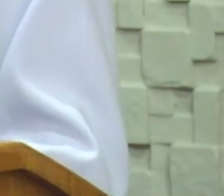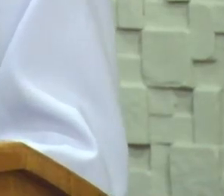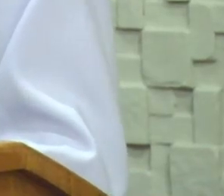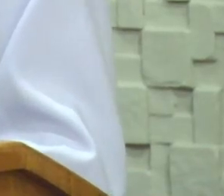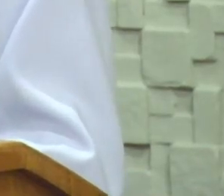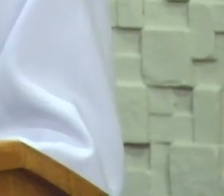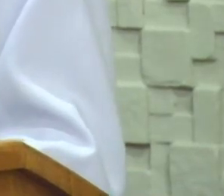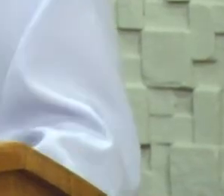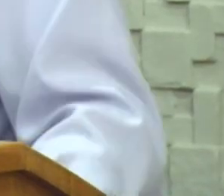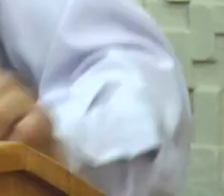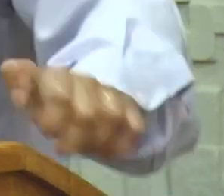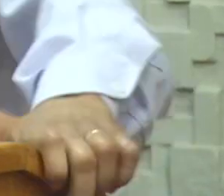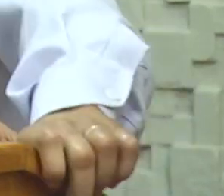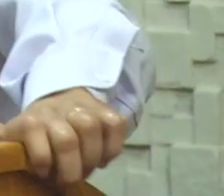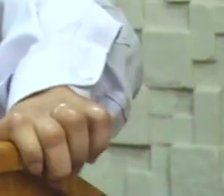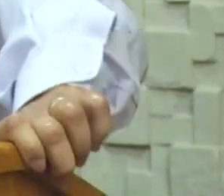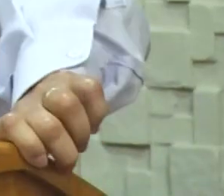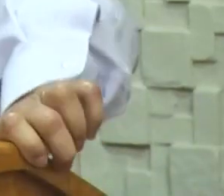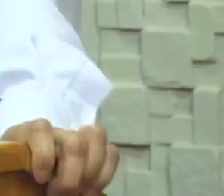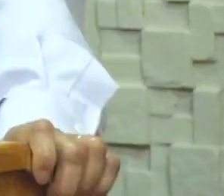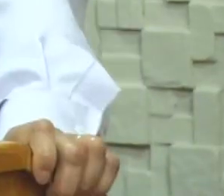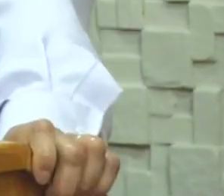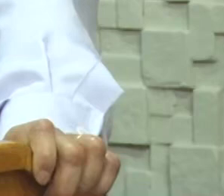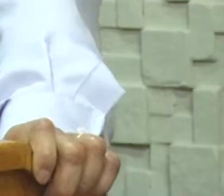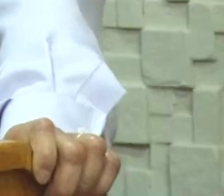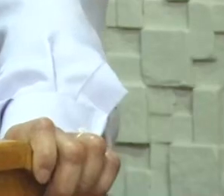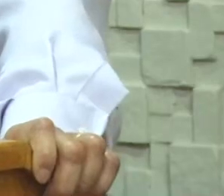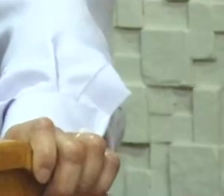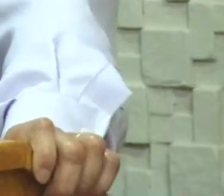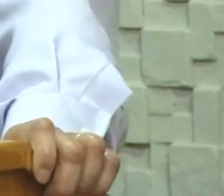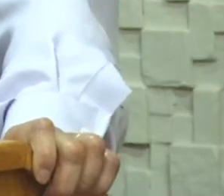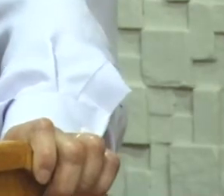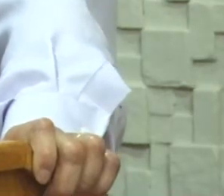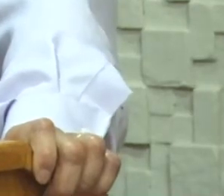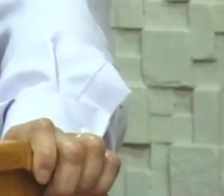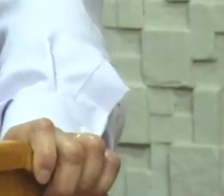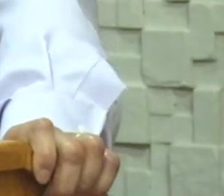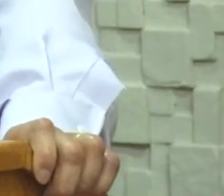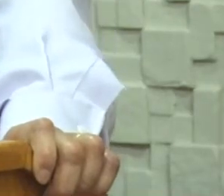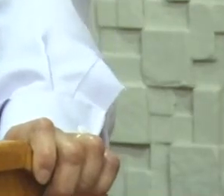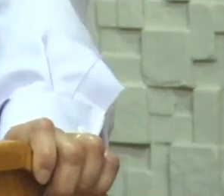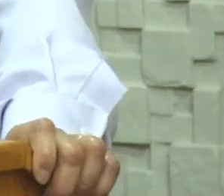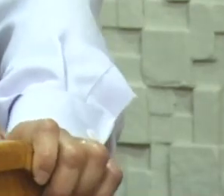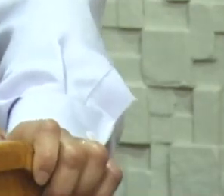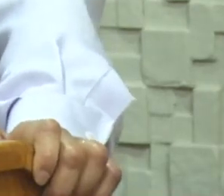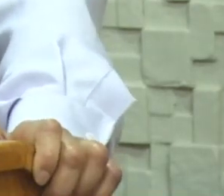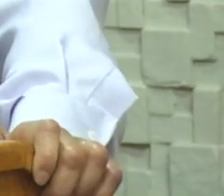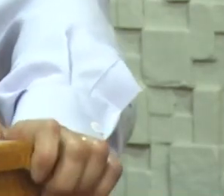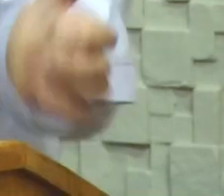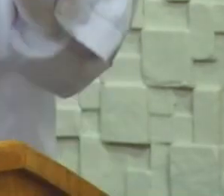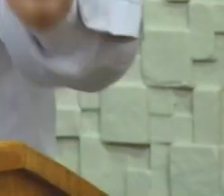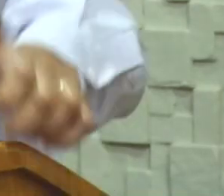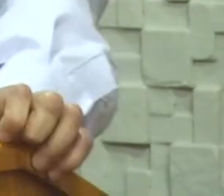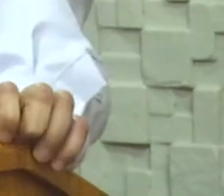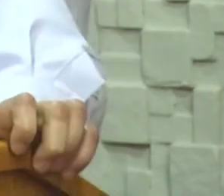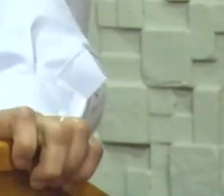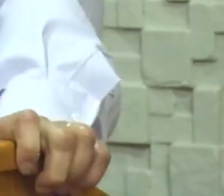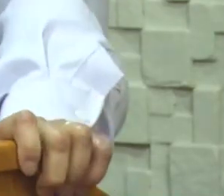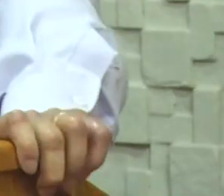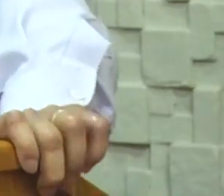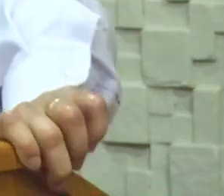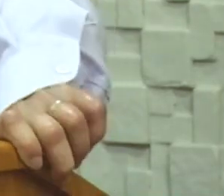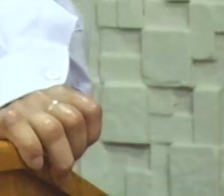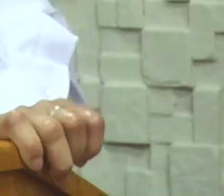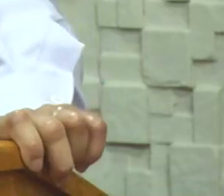Magrão. Voltando aos trabalhos. Primeiro, quero aqui agradecer o vereador Araújo, o